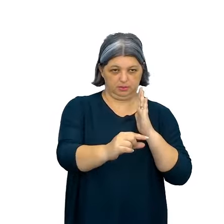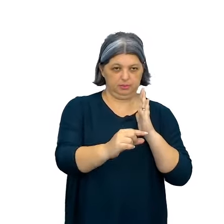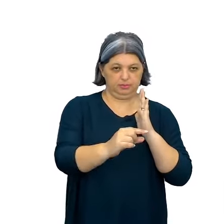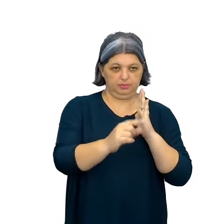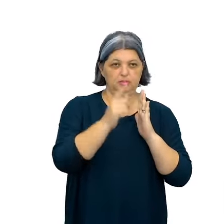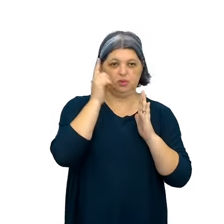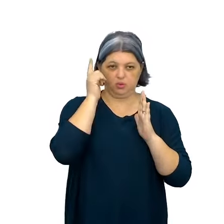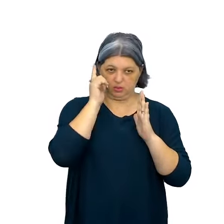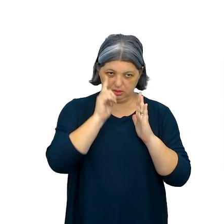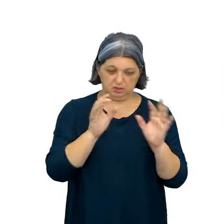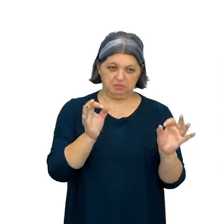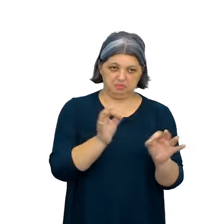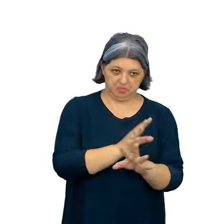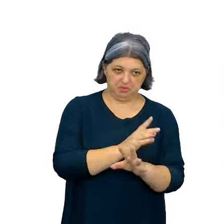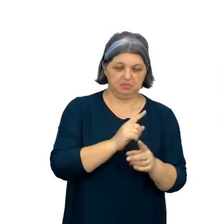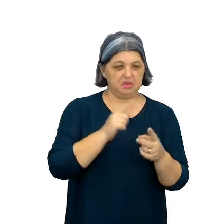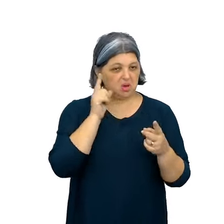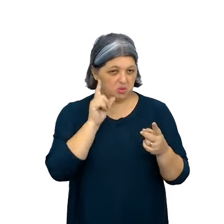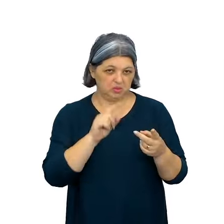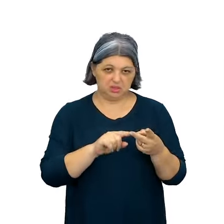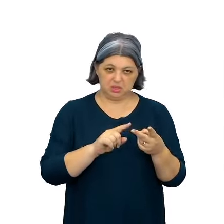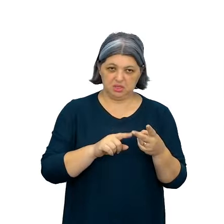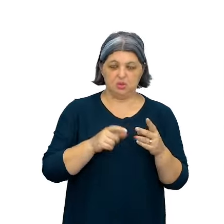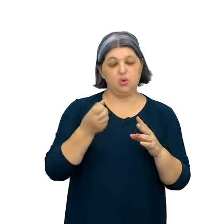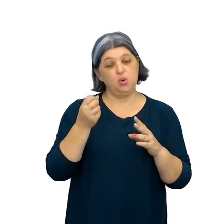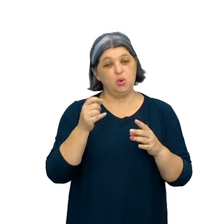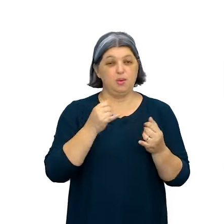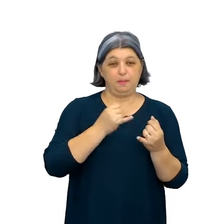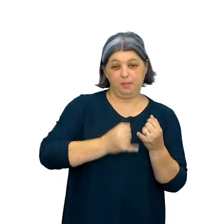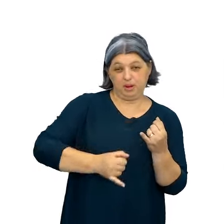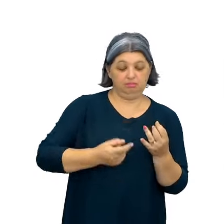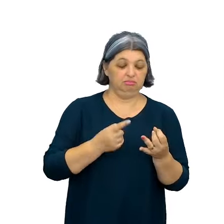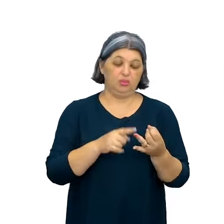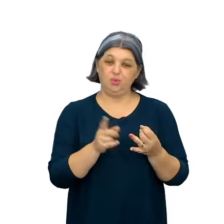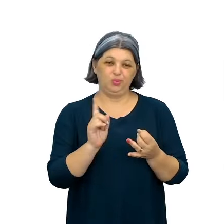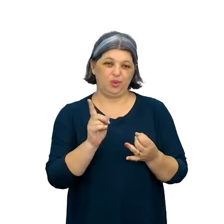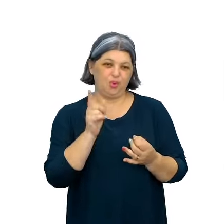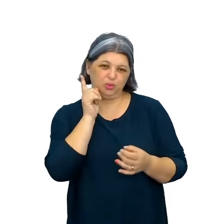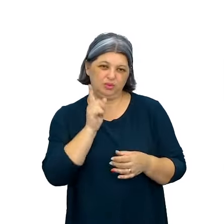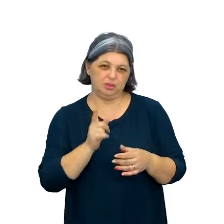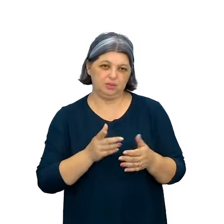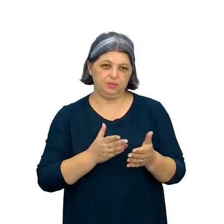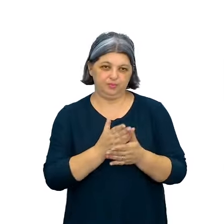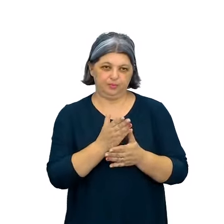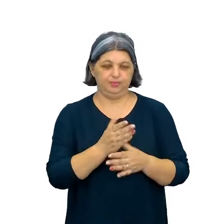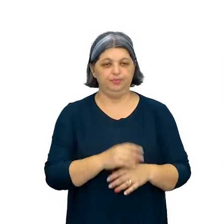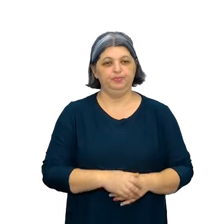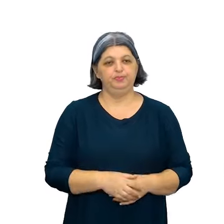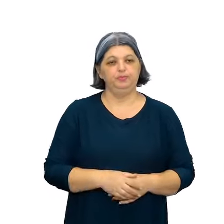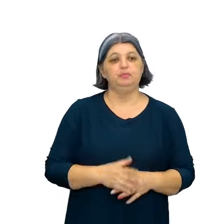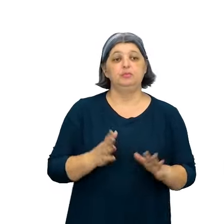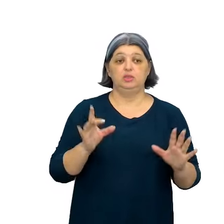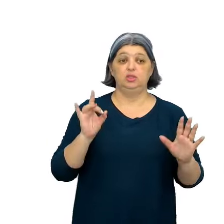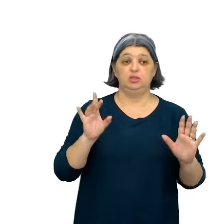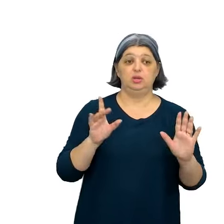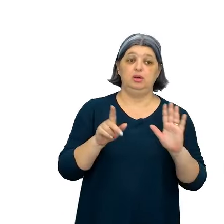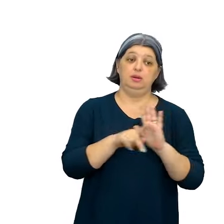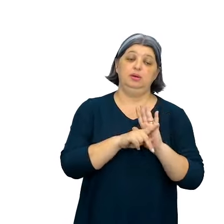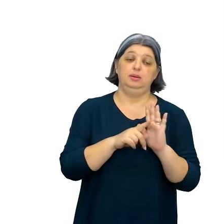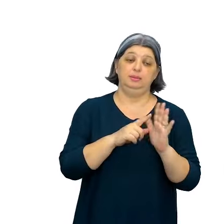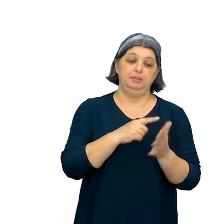Atingiu plenamente, atingiu parcialmente ou não atingiu. Assim, vamos só falar do gênero um pouquinho,